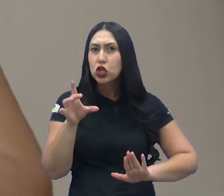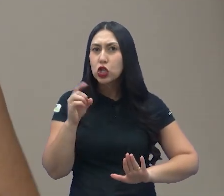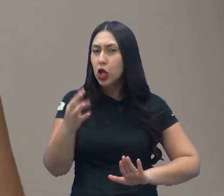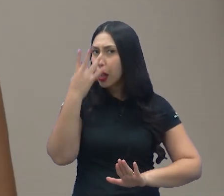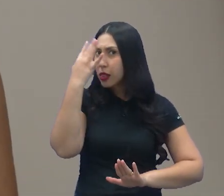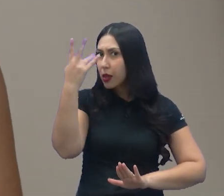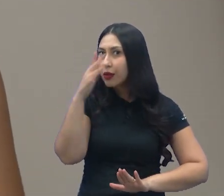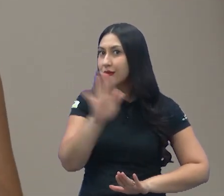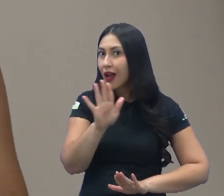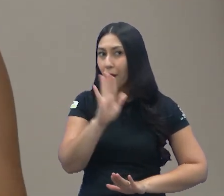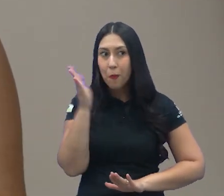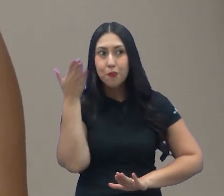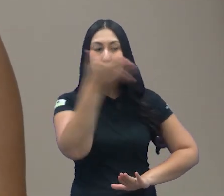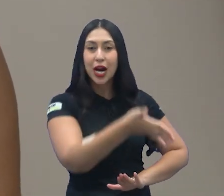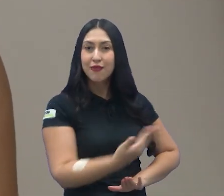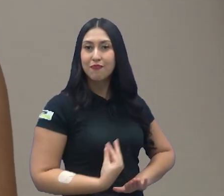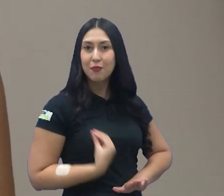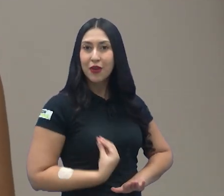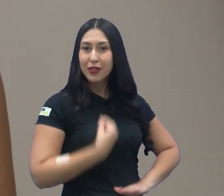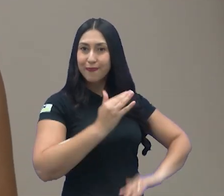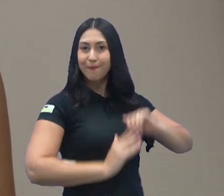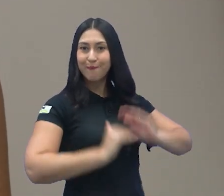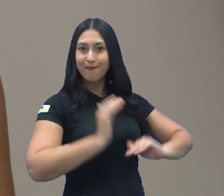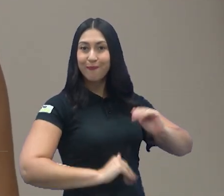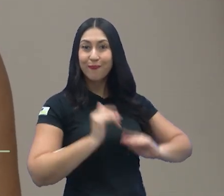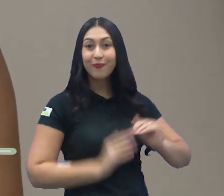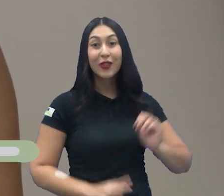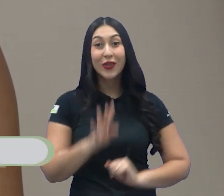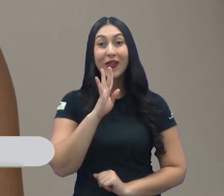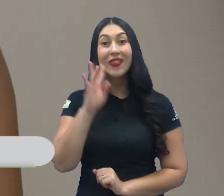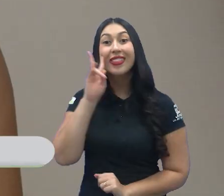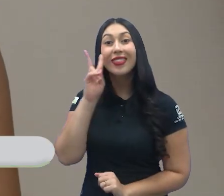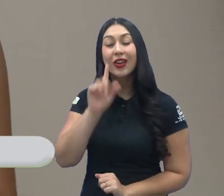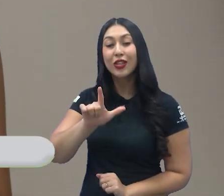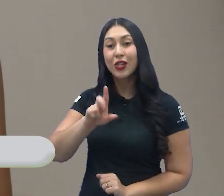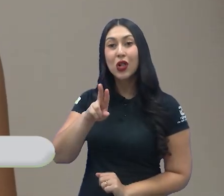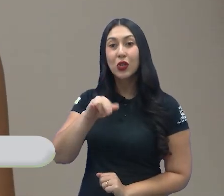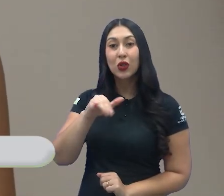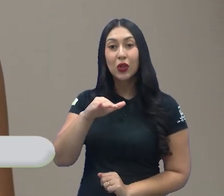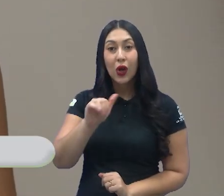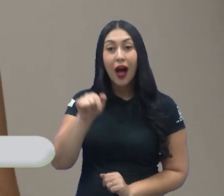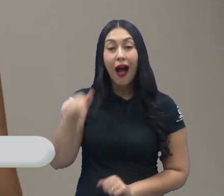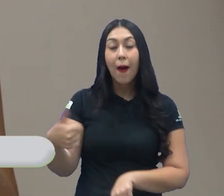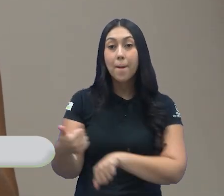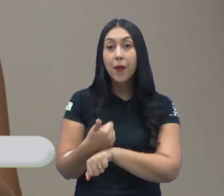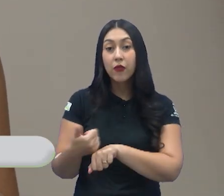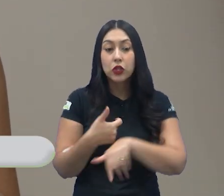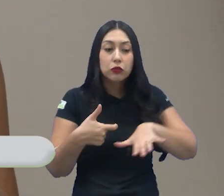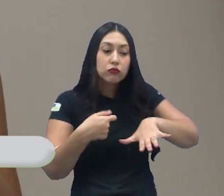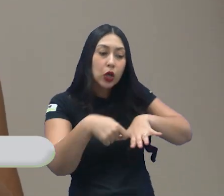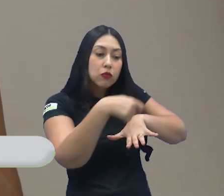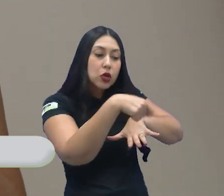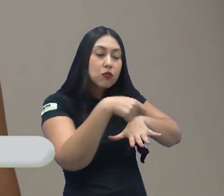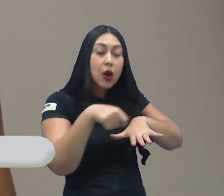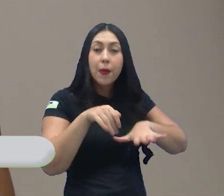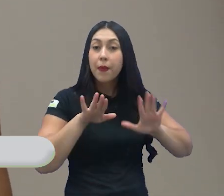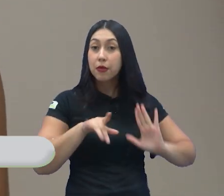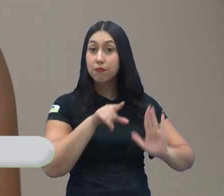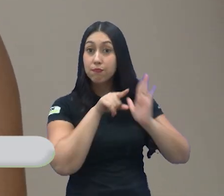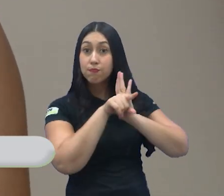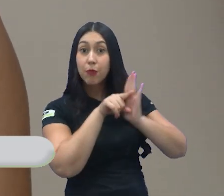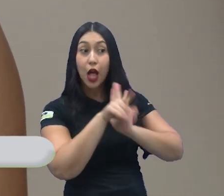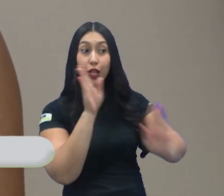direto para a vida real. Você vai conhecer a história da Lúcia. Ela é manicure, pesquisou e descobriu qual que é o tipo